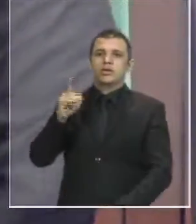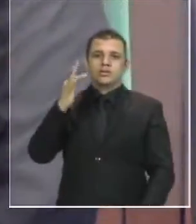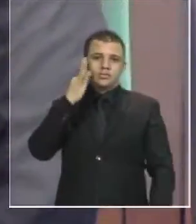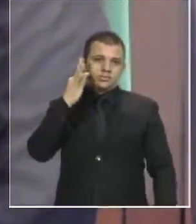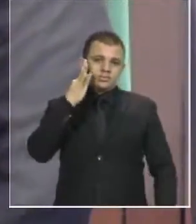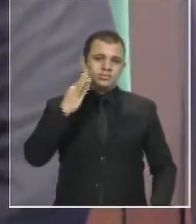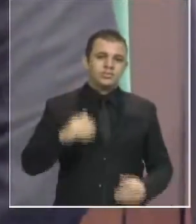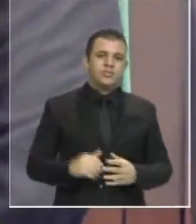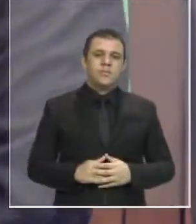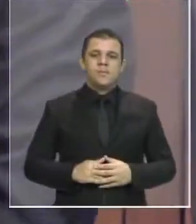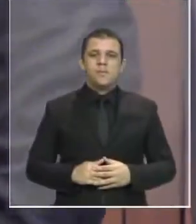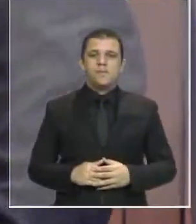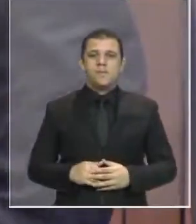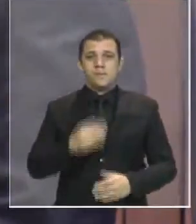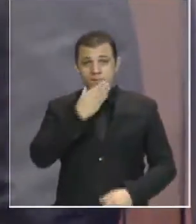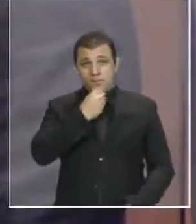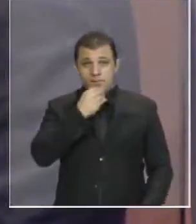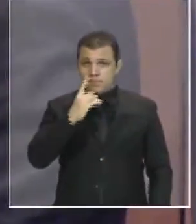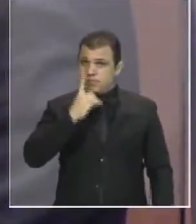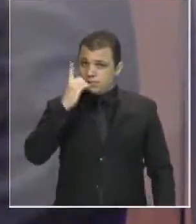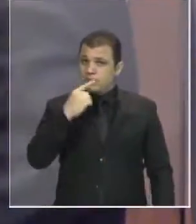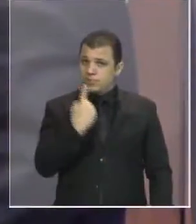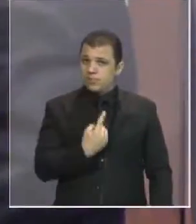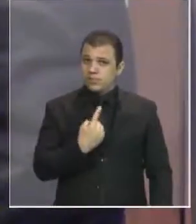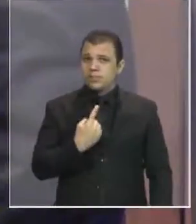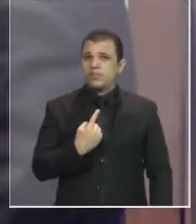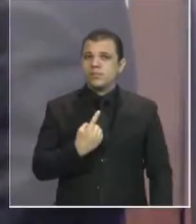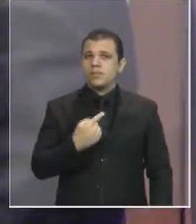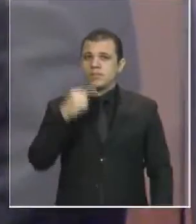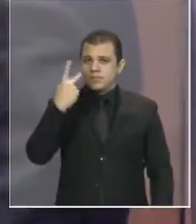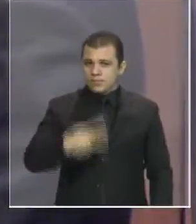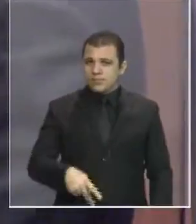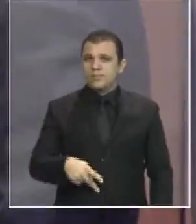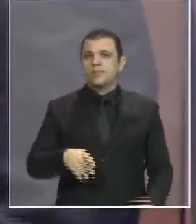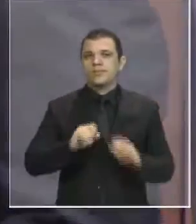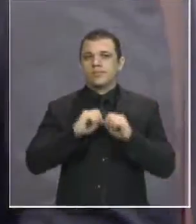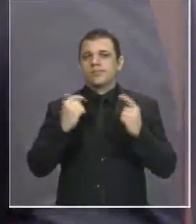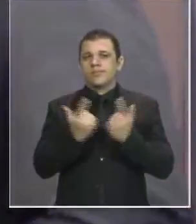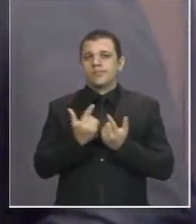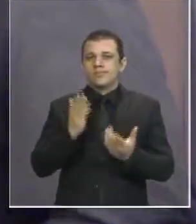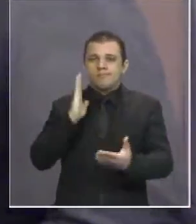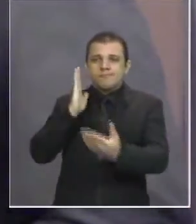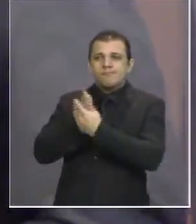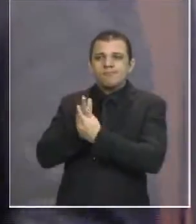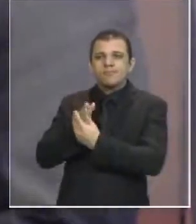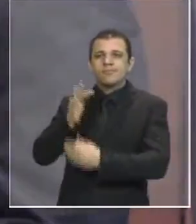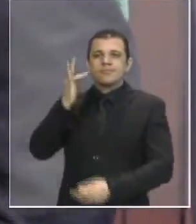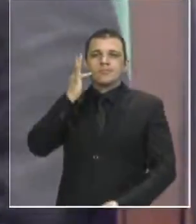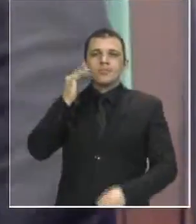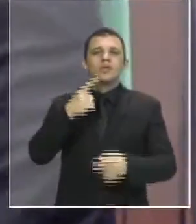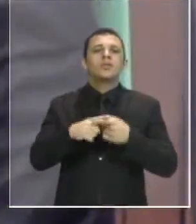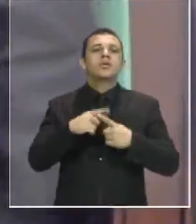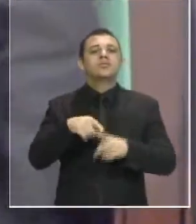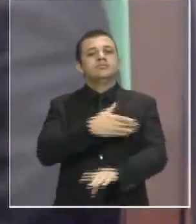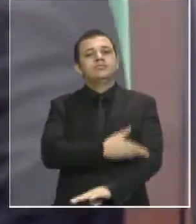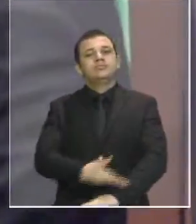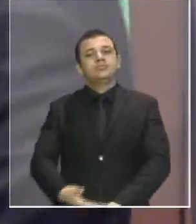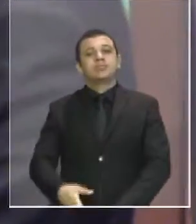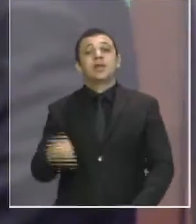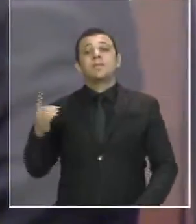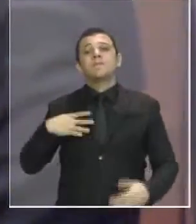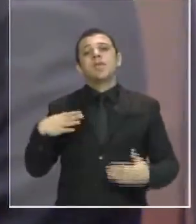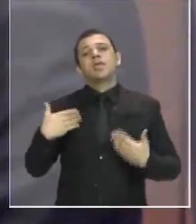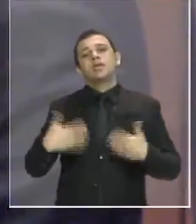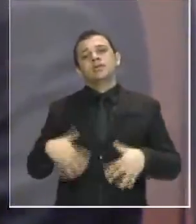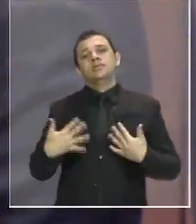deputado dessa casa entrou contra o governador Flávio Dino na justiça. Porque é a prática. Tem medo do enfrentamento